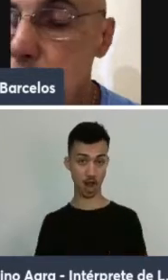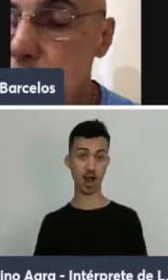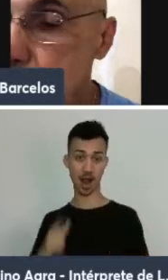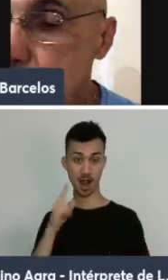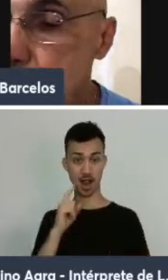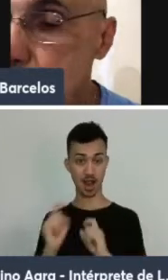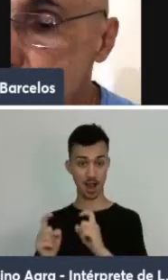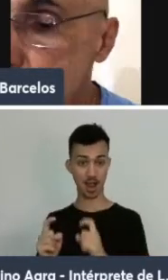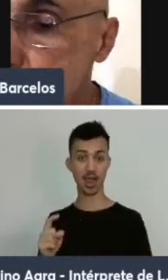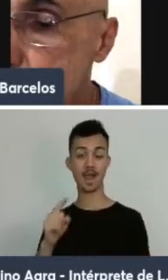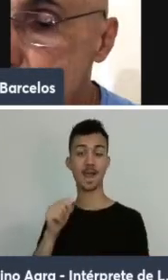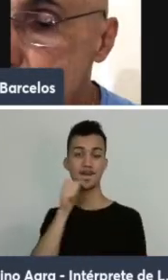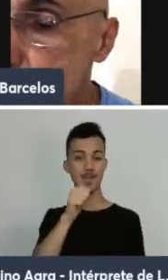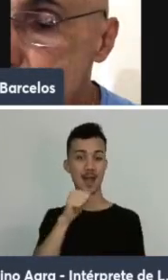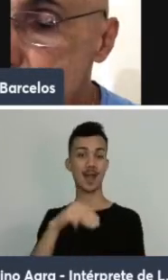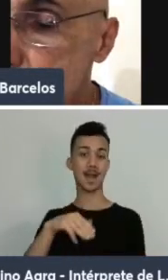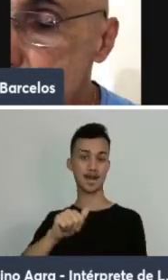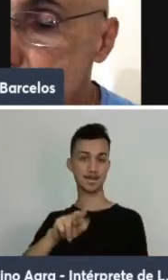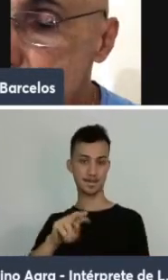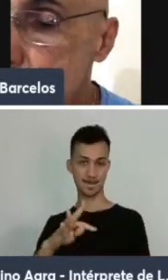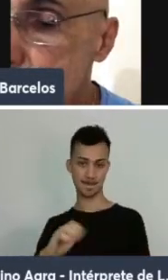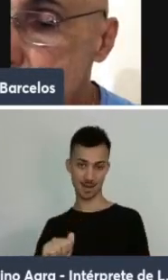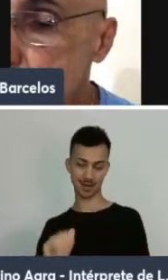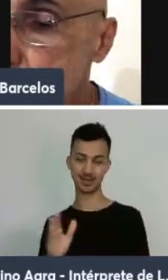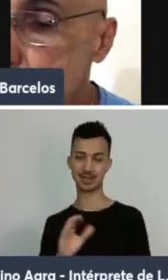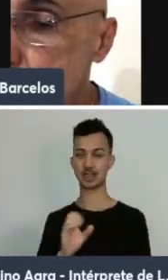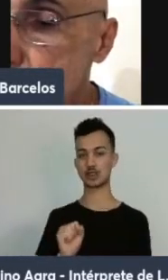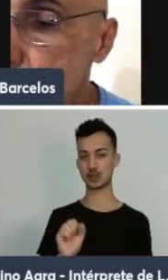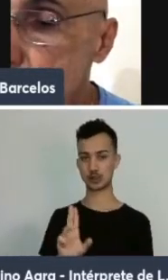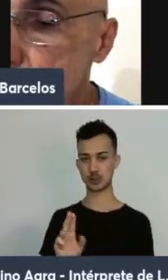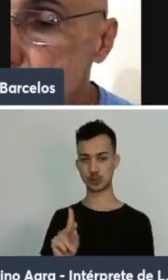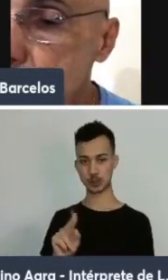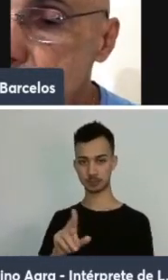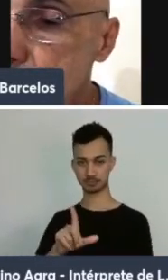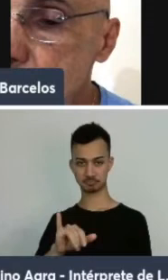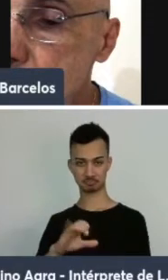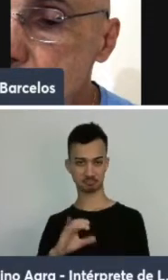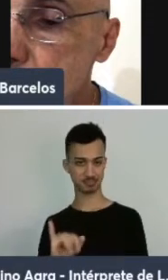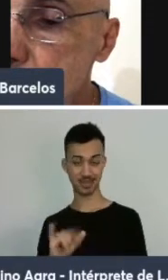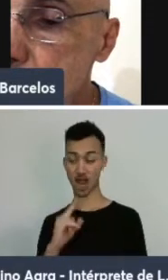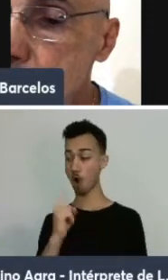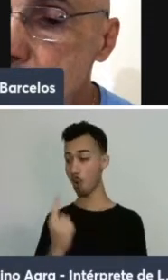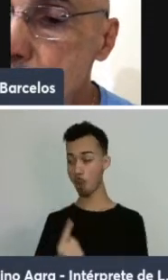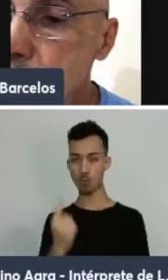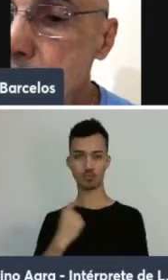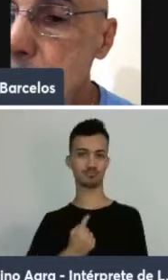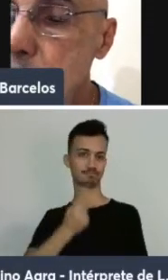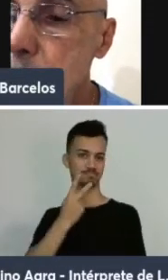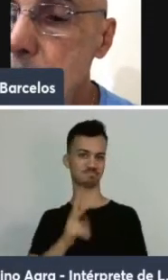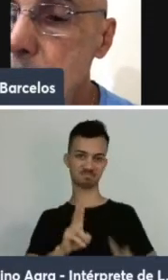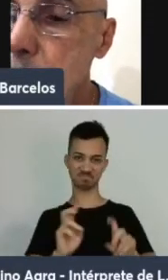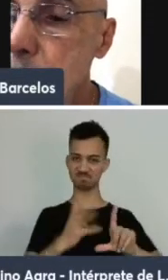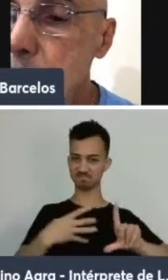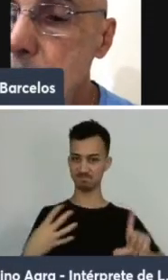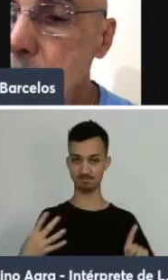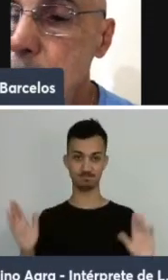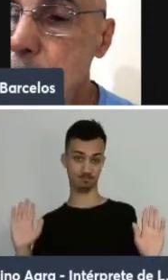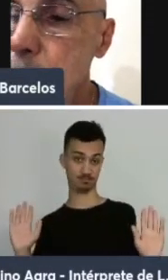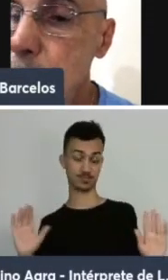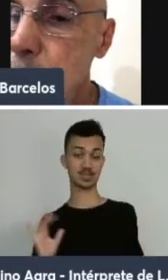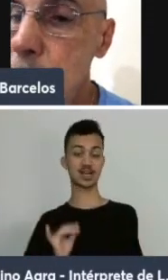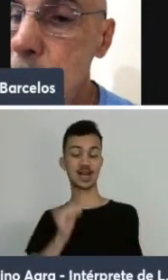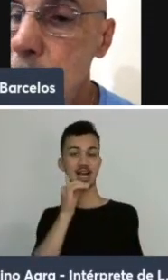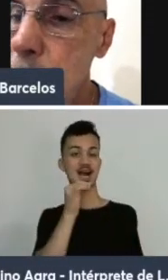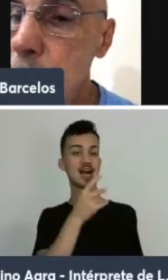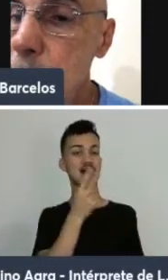era Marta Suplicy. Eu me lembro da época. É, a gente, em termos de arte, por exemplo, a gente tinha